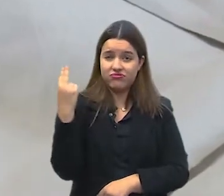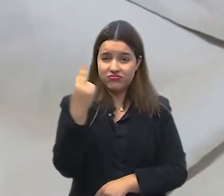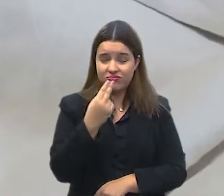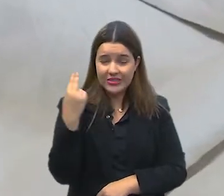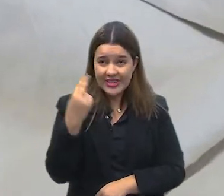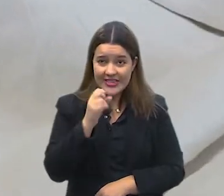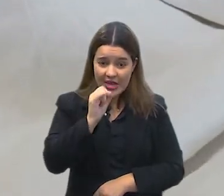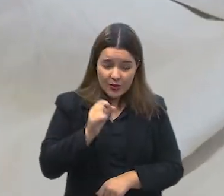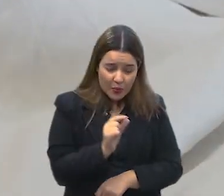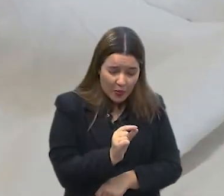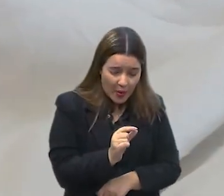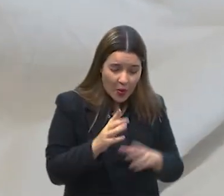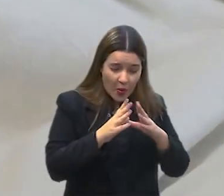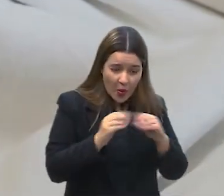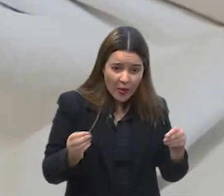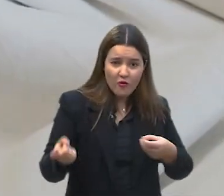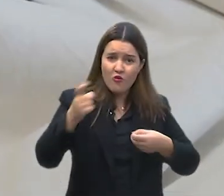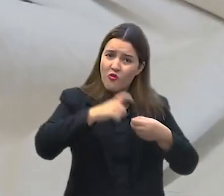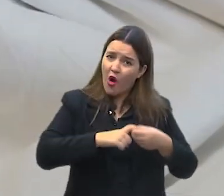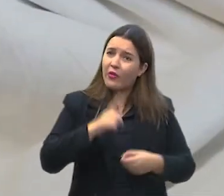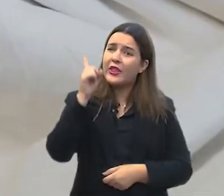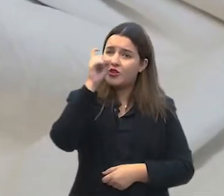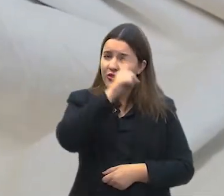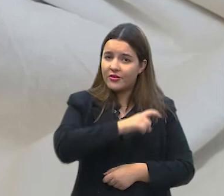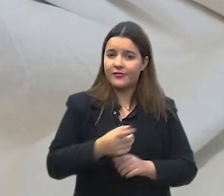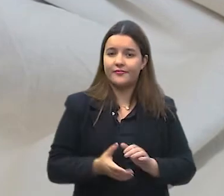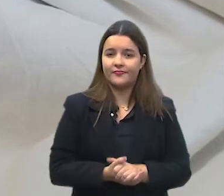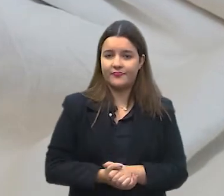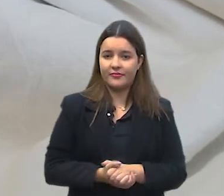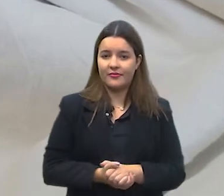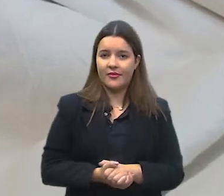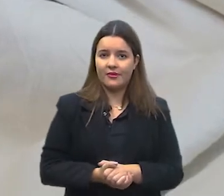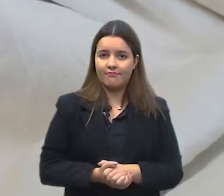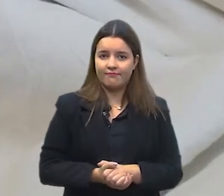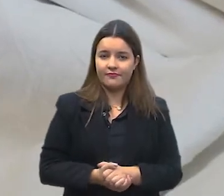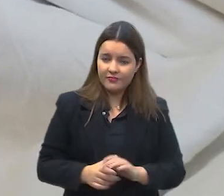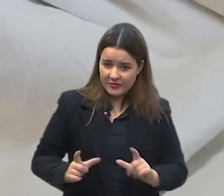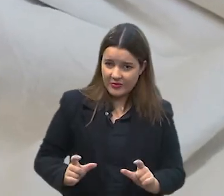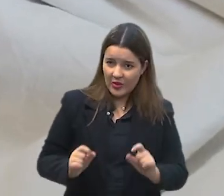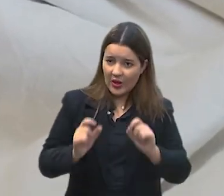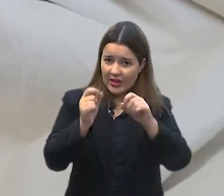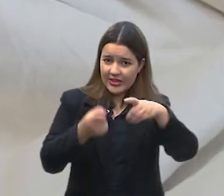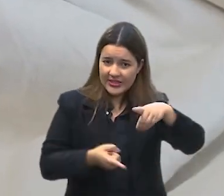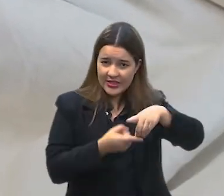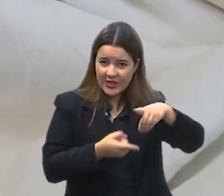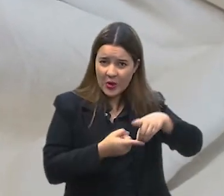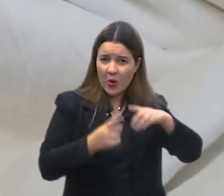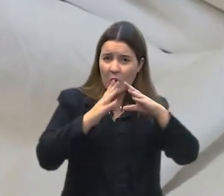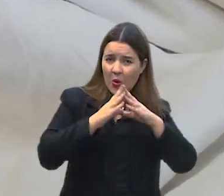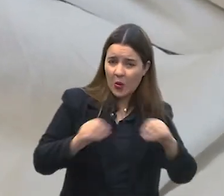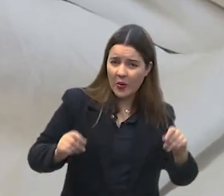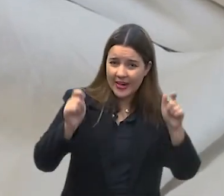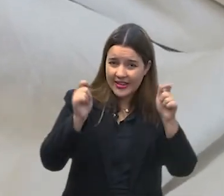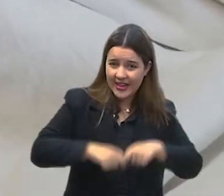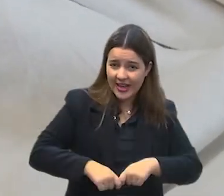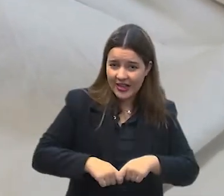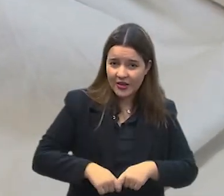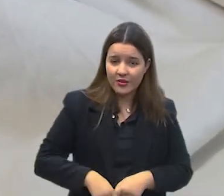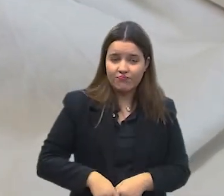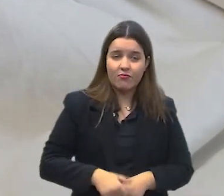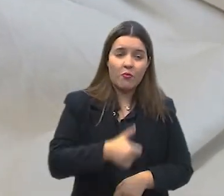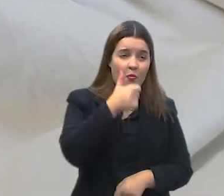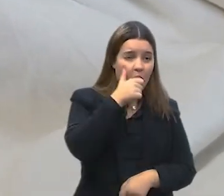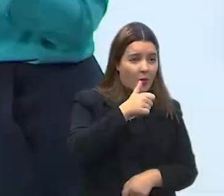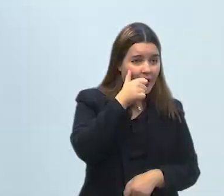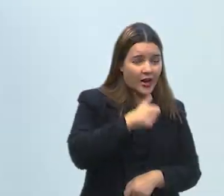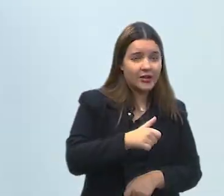ter problemas com essa doença. É isso que eu ia perguntar para o senhor, esse tipo de câncer, ele tem cura? A gente sabe, o senhor falou do câncer que acomete nós mulheres, que é o câncer